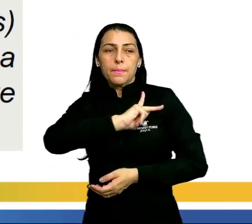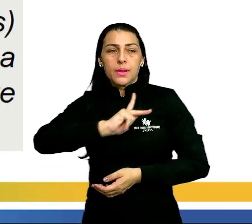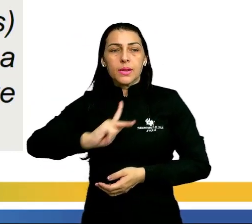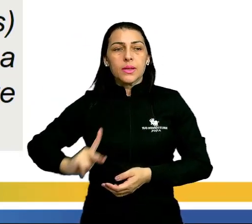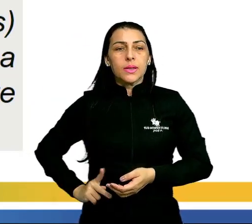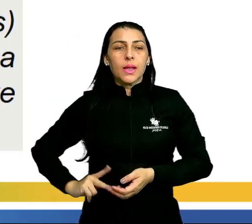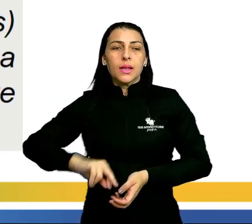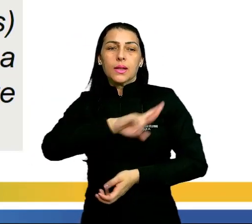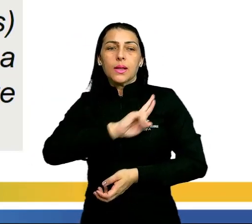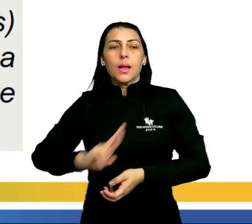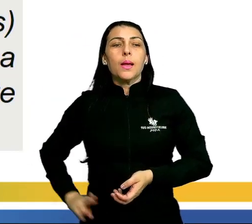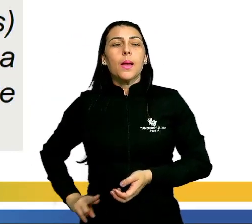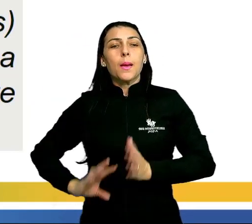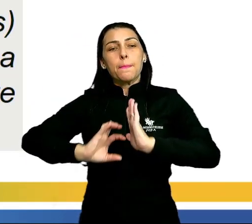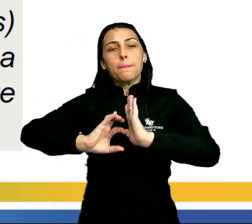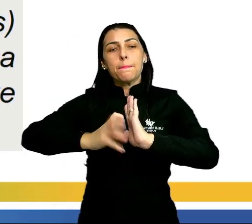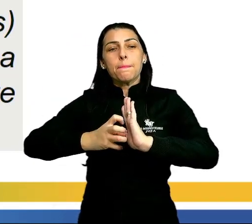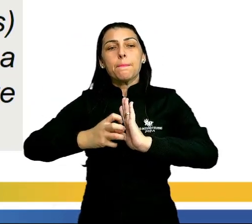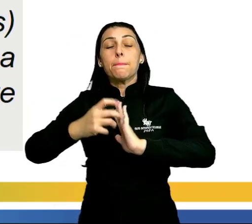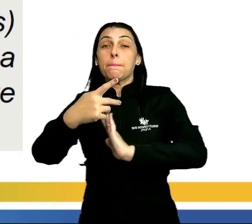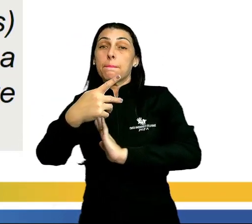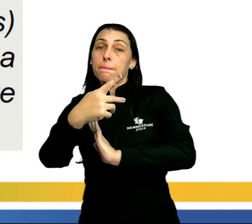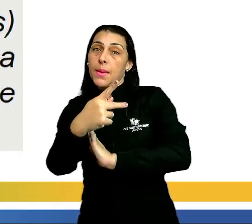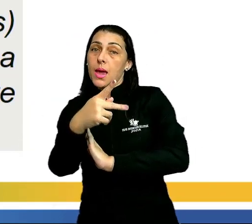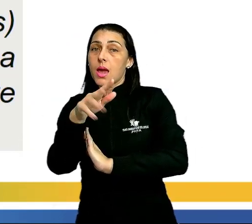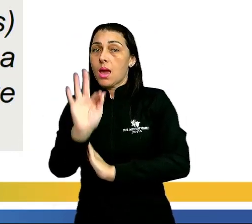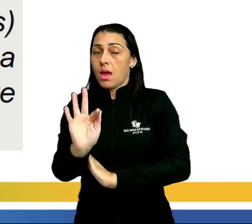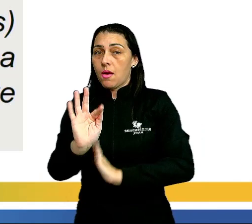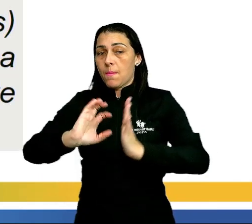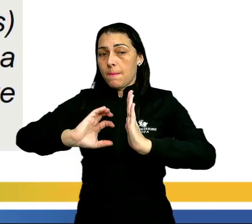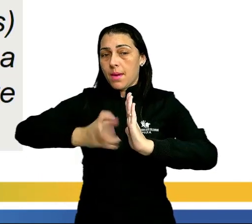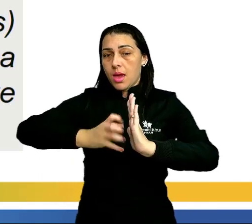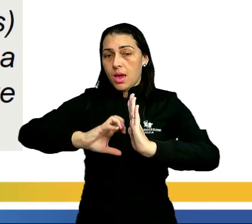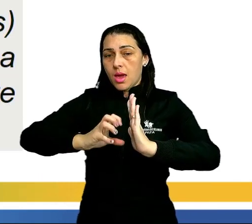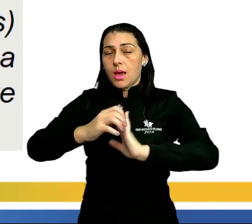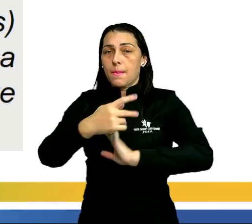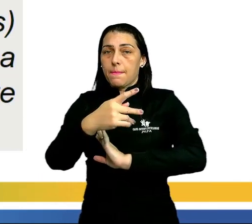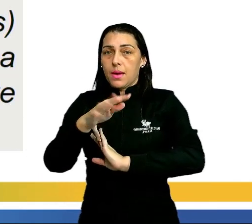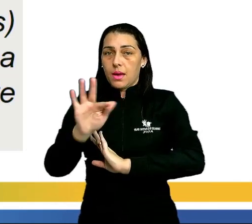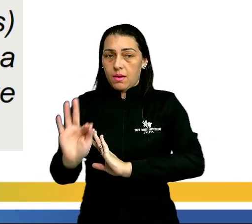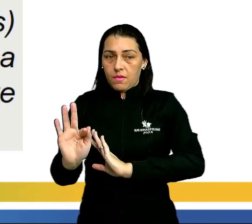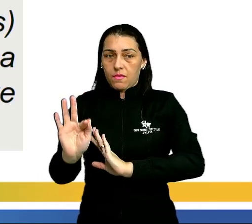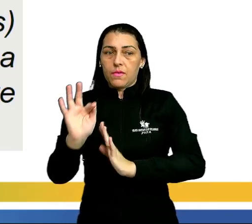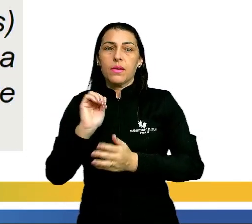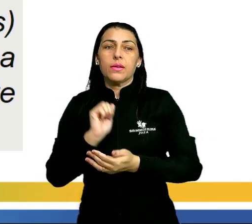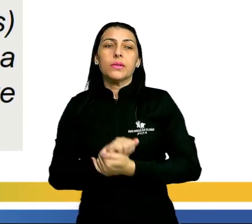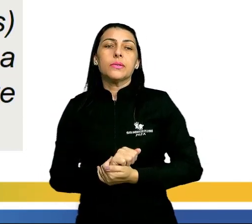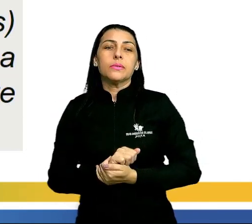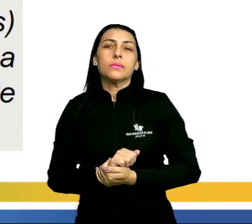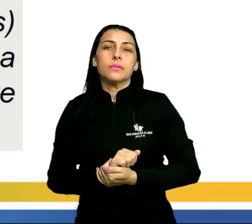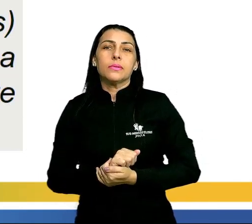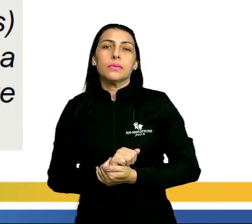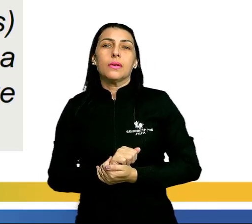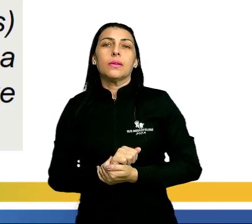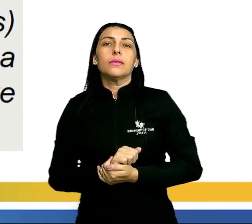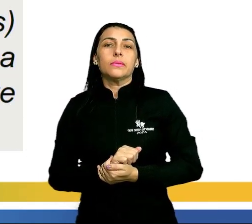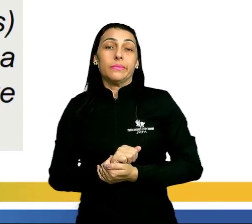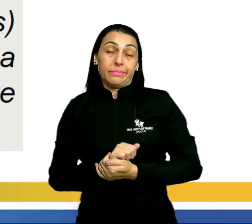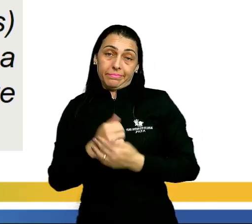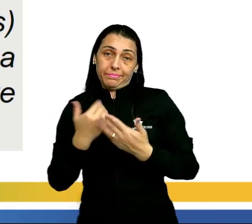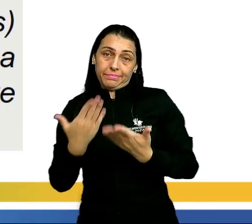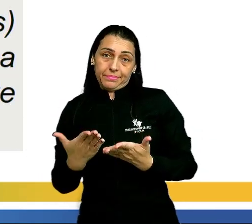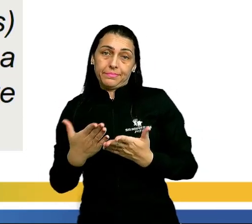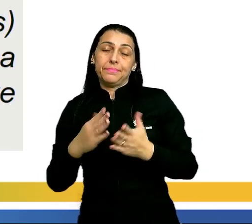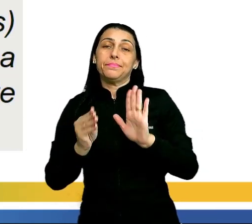presidência da República pelo PF, eu coloquei aí Partido das Falácias para não ser assim amargo com nenhum